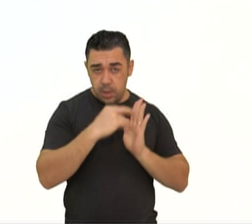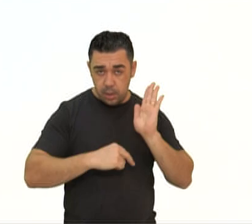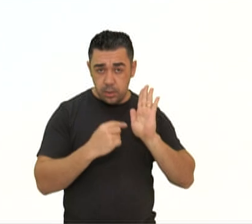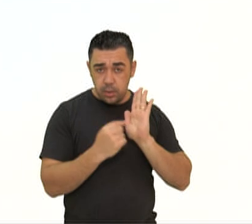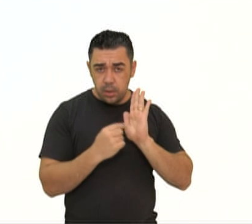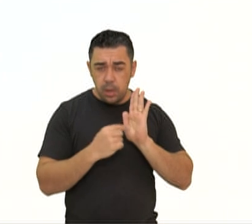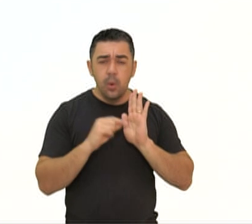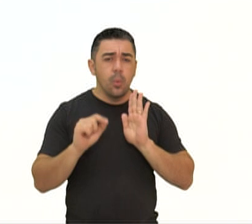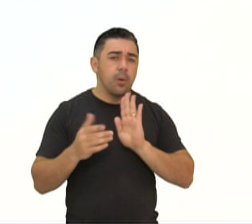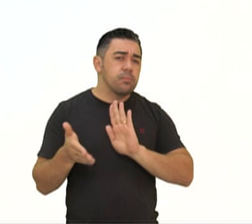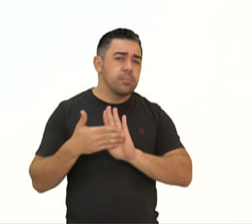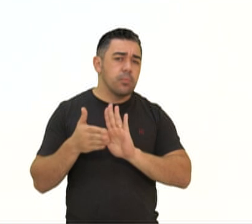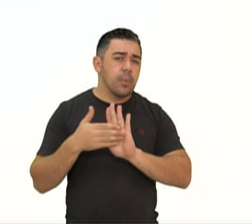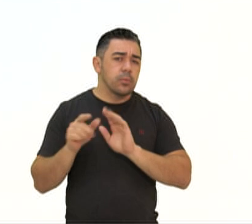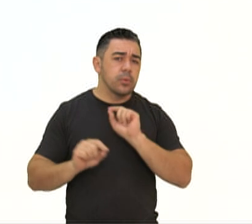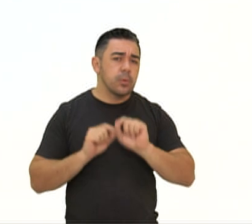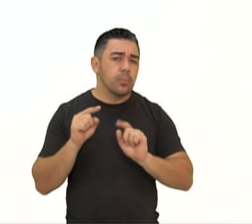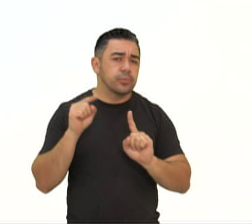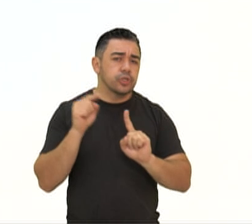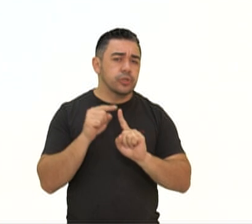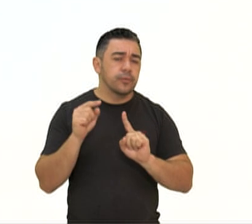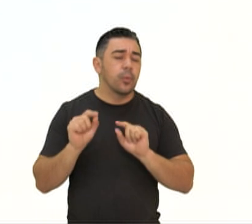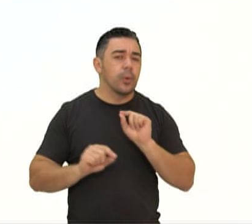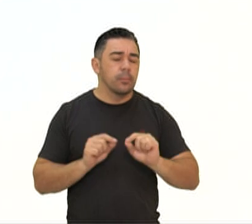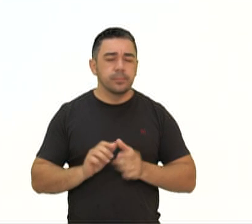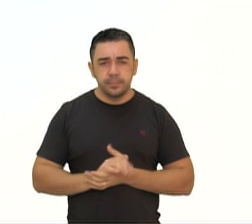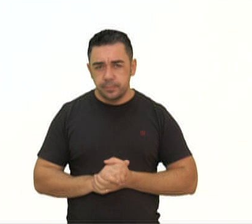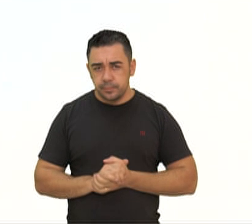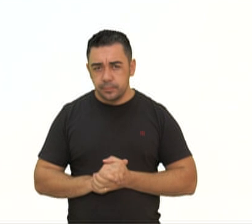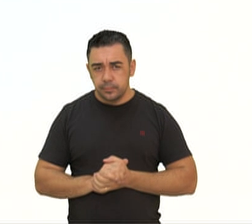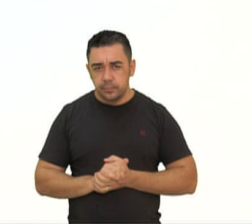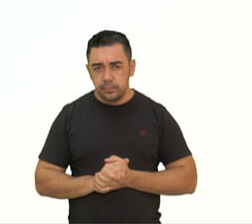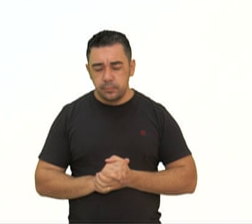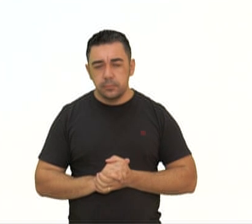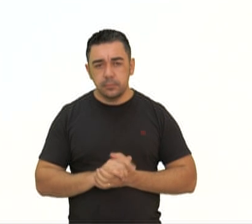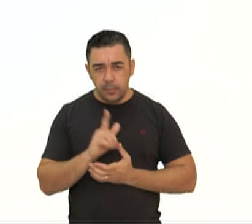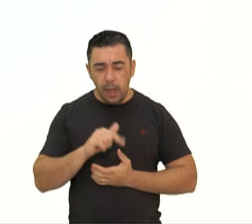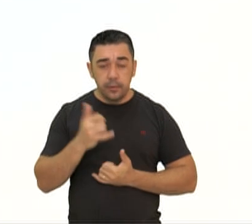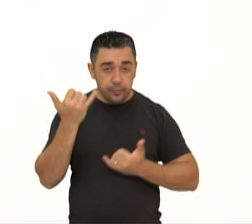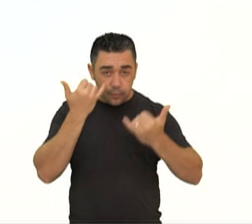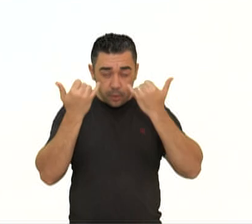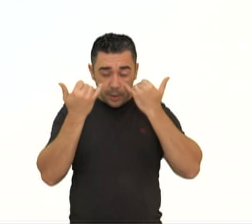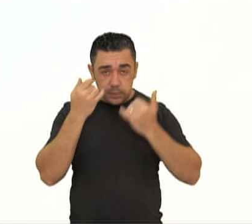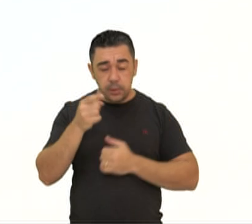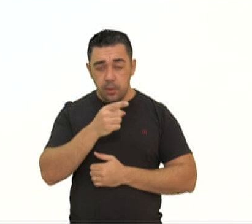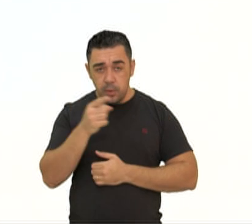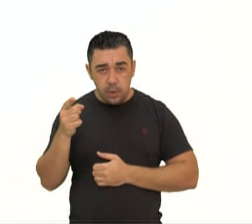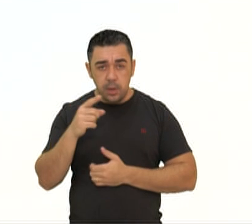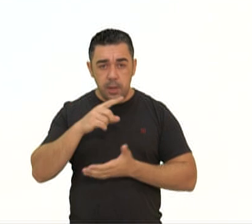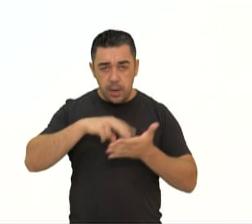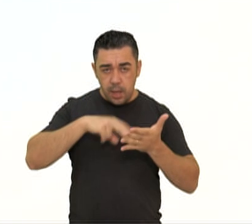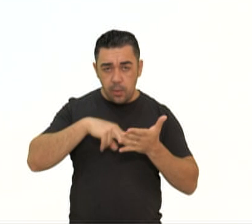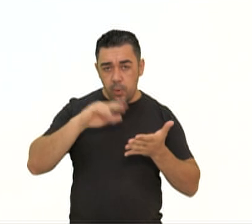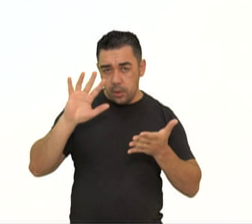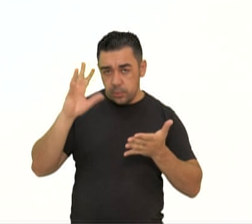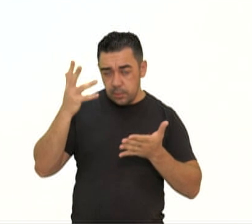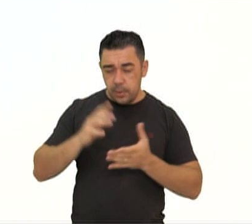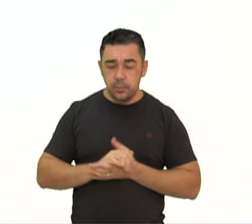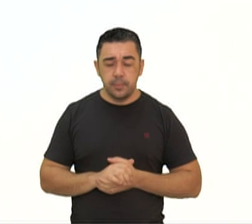o propósito, a finalidade de, letra A, informar o leitor sobre um